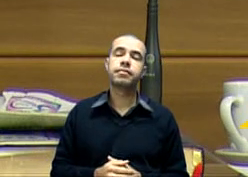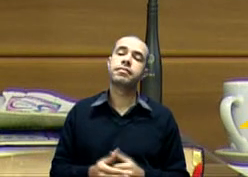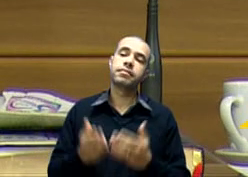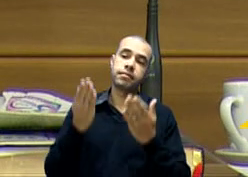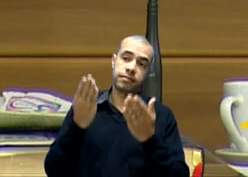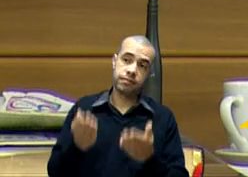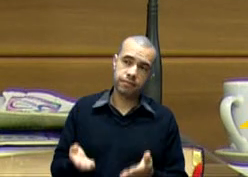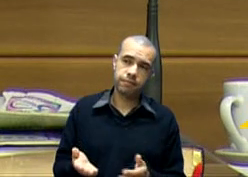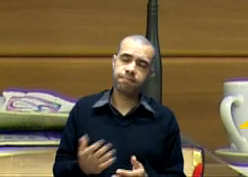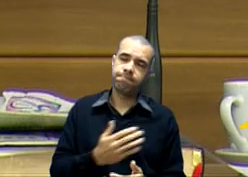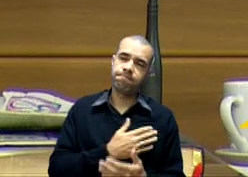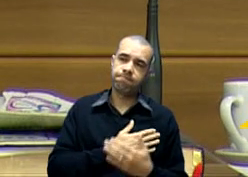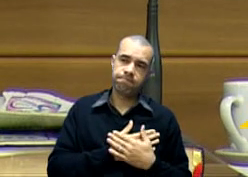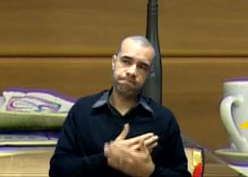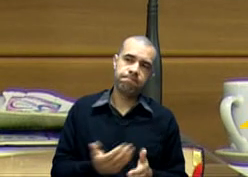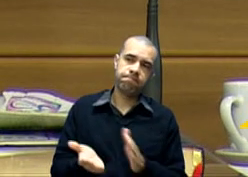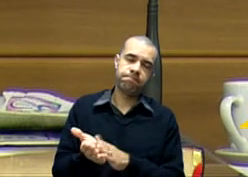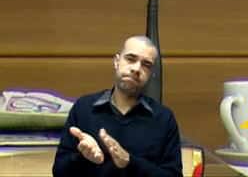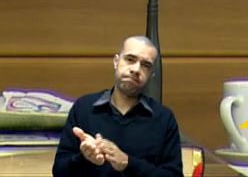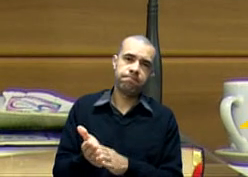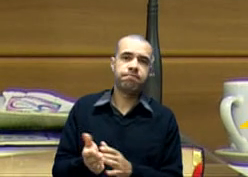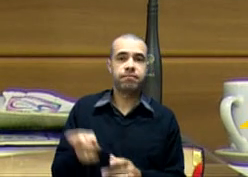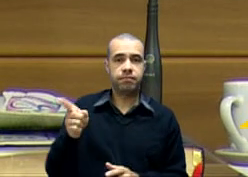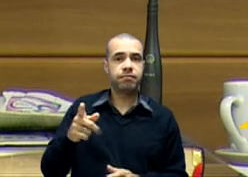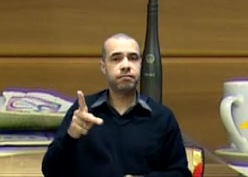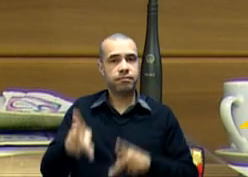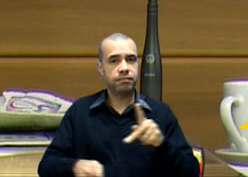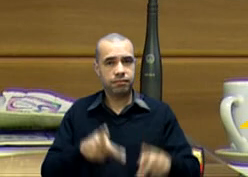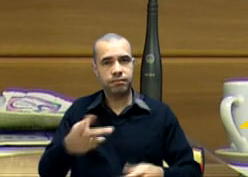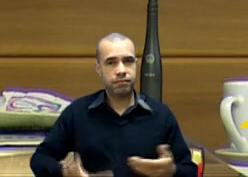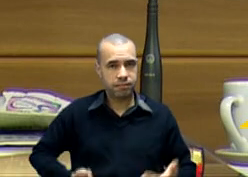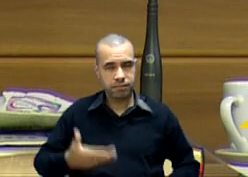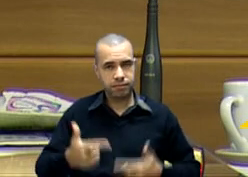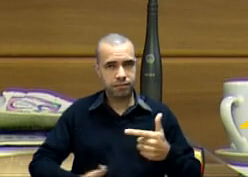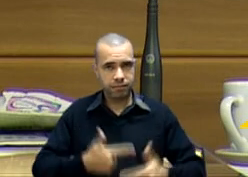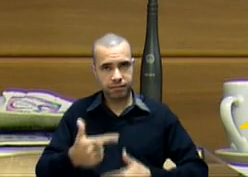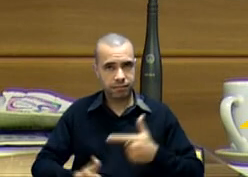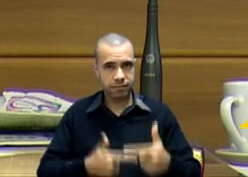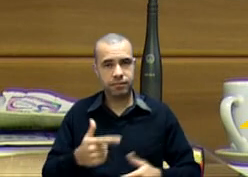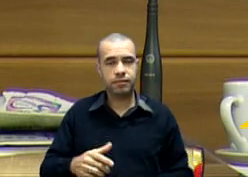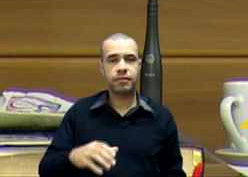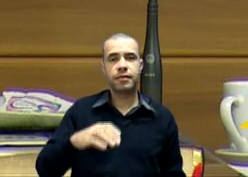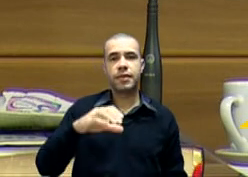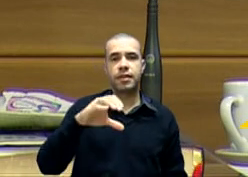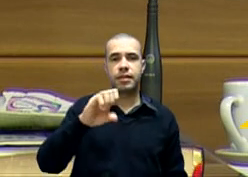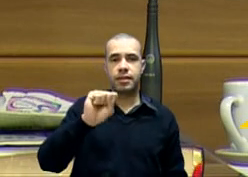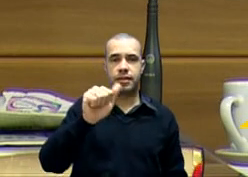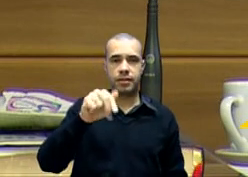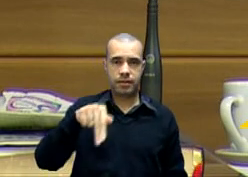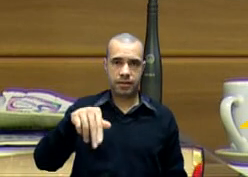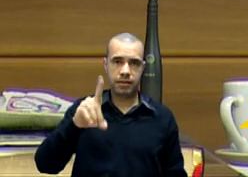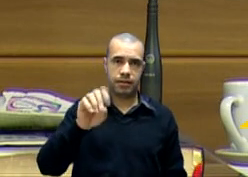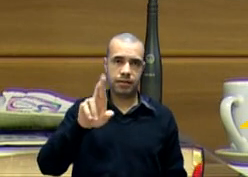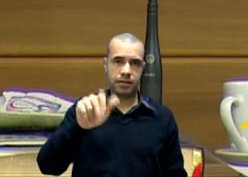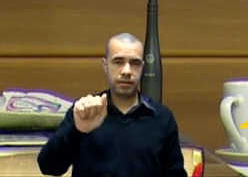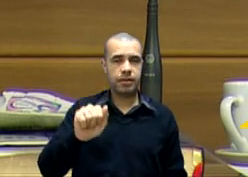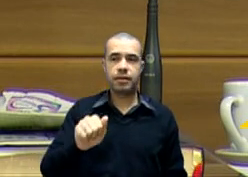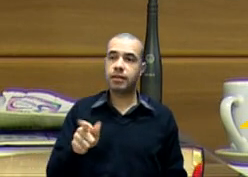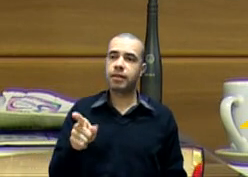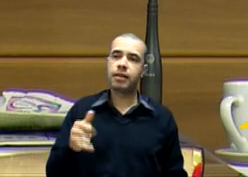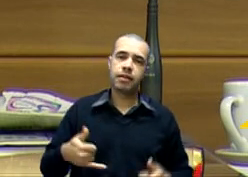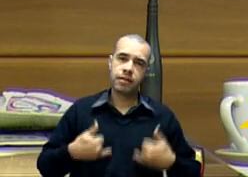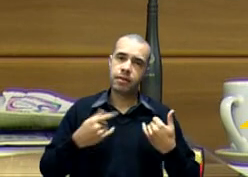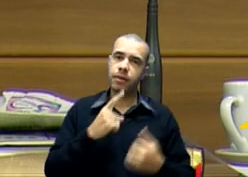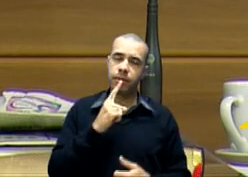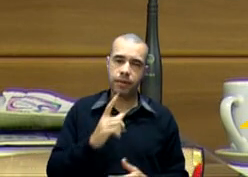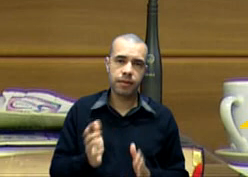de congratulações à servidora pública municipal, Sandra Cristina Rossner, pela passagem de sua data